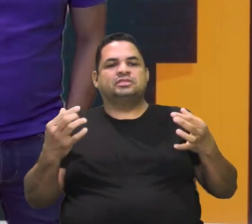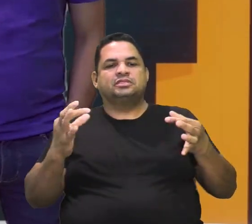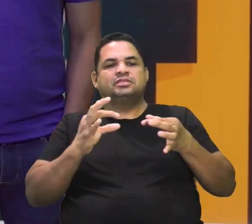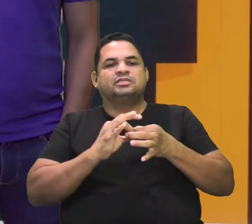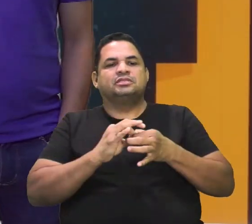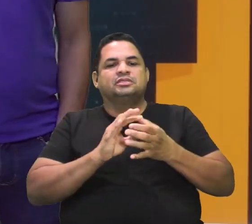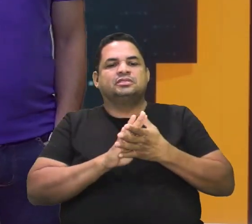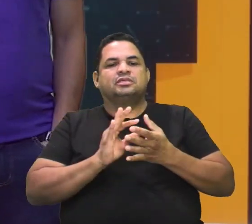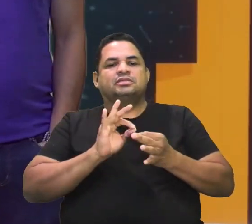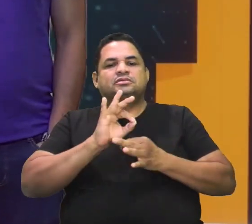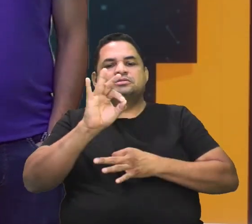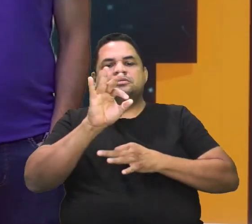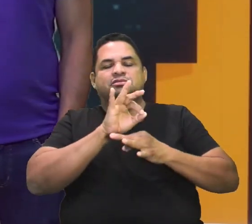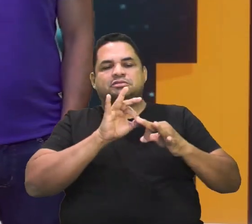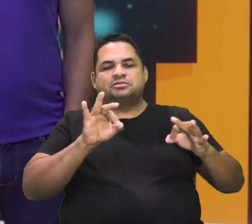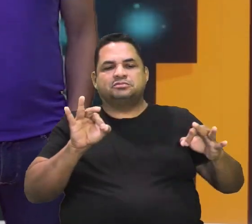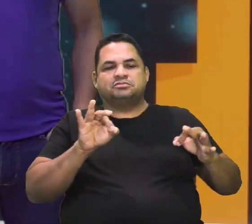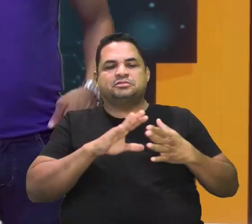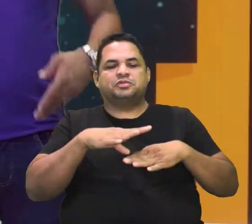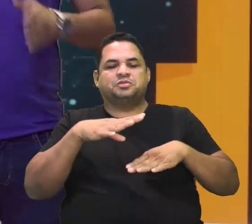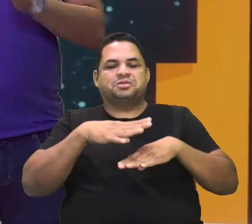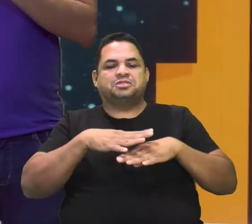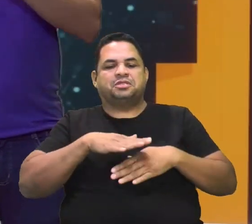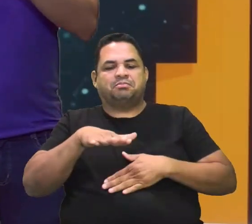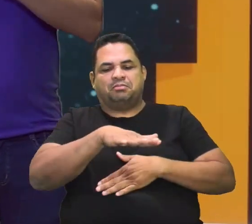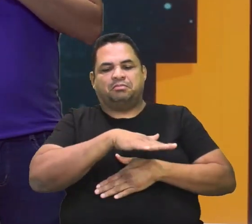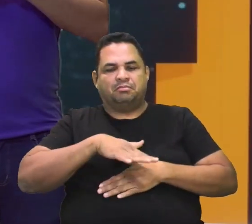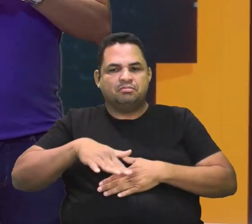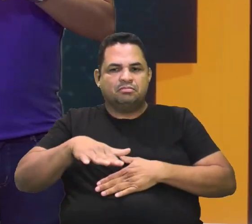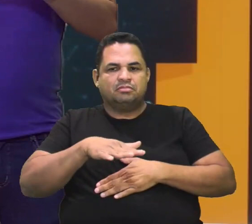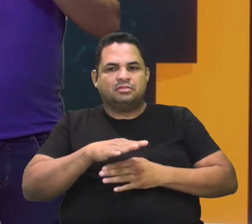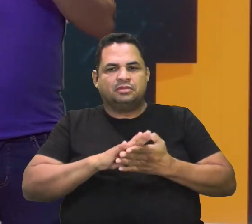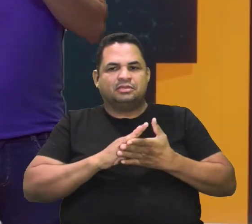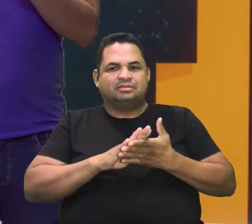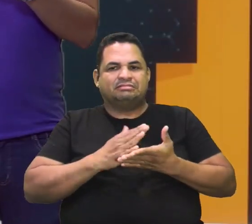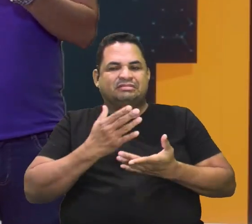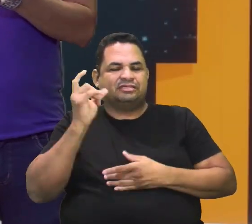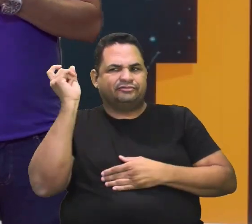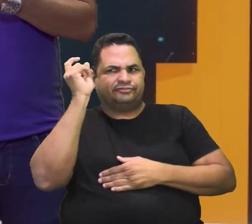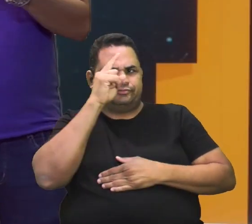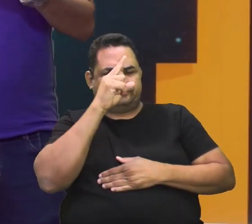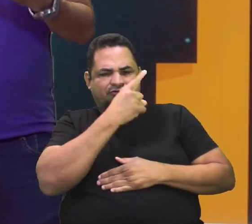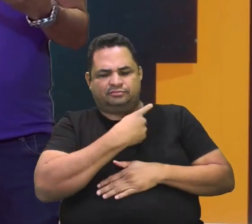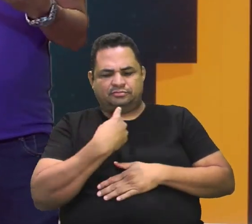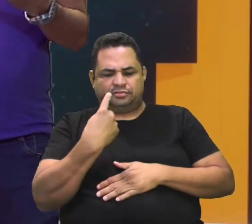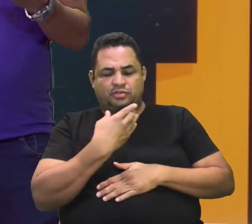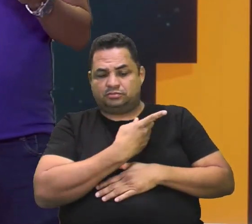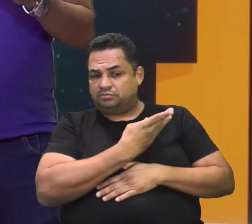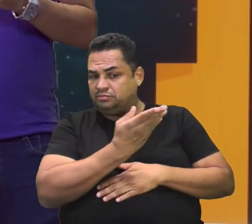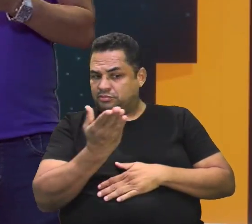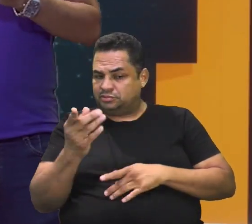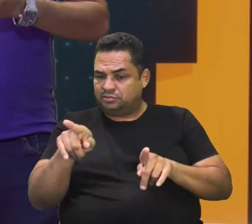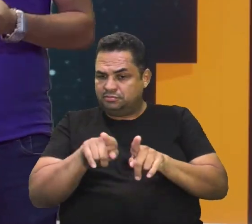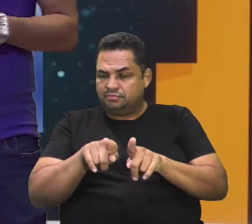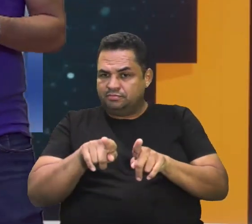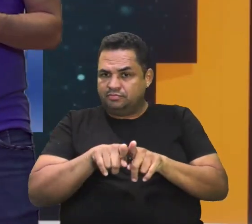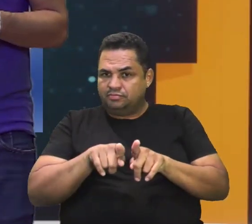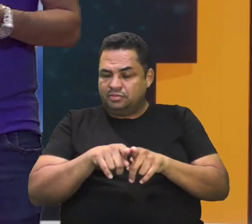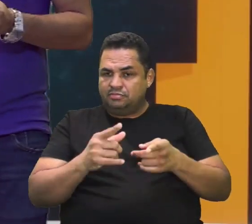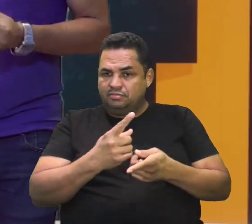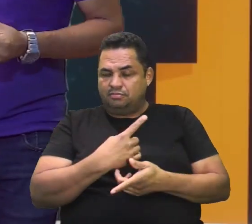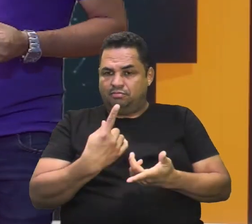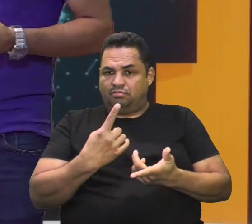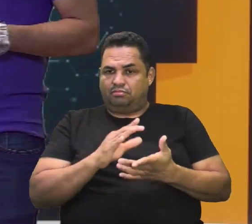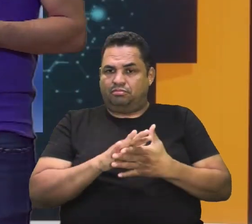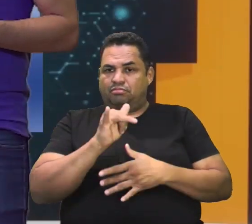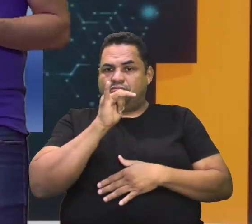geometria plana, Isso. Tem conexão, Tem conexão. E aí, para não ficar tão pesado para nós e para vocês, né, esse